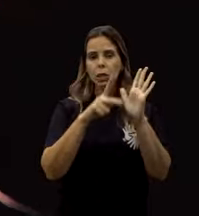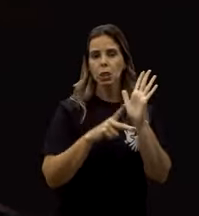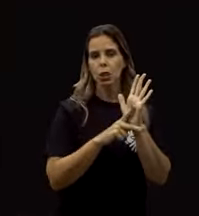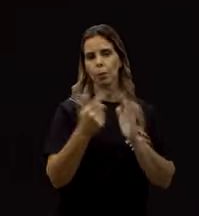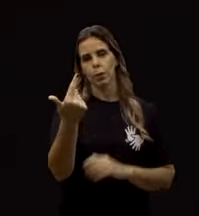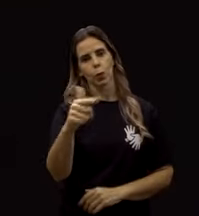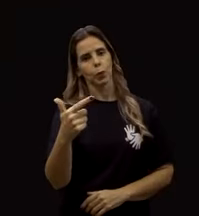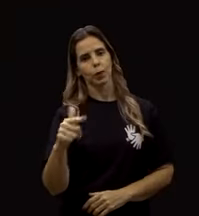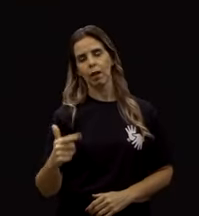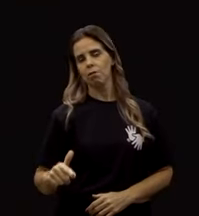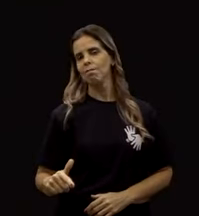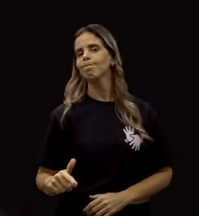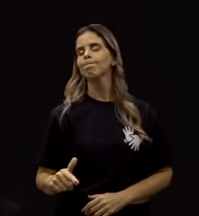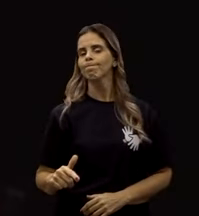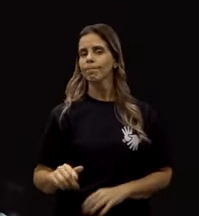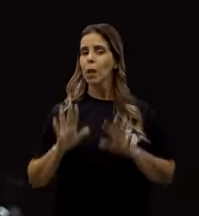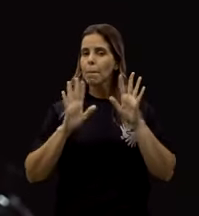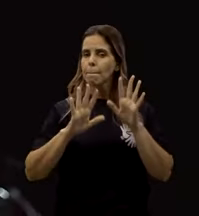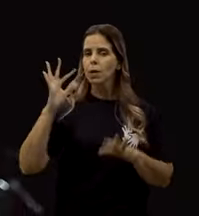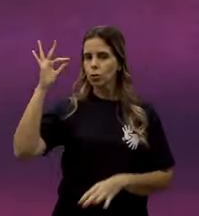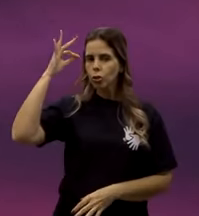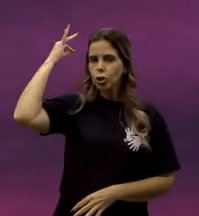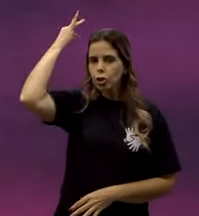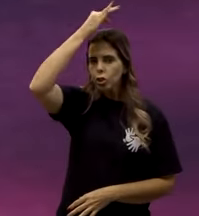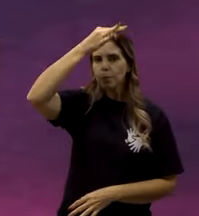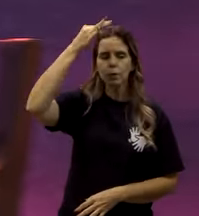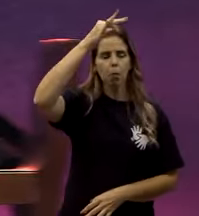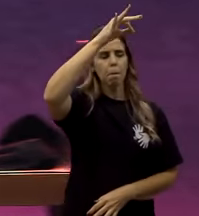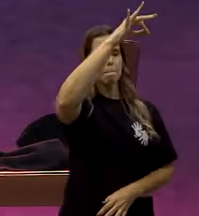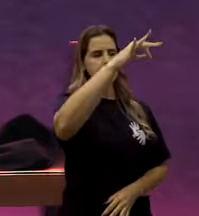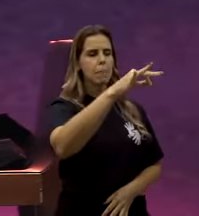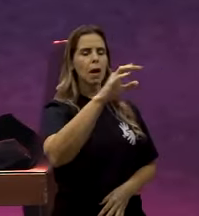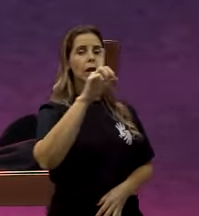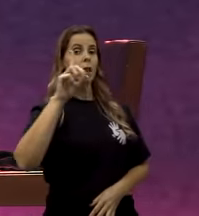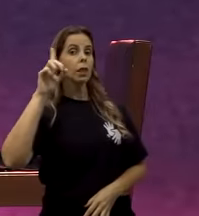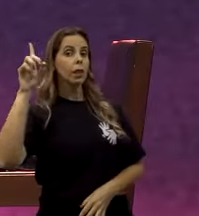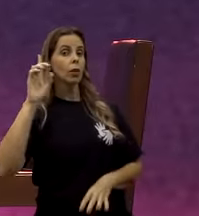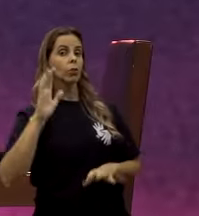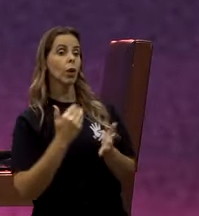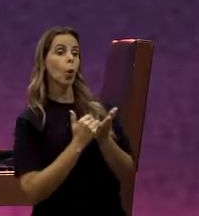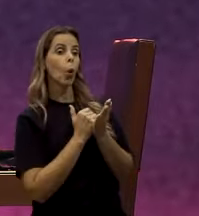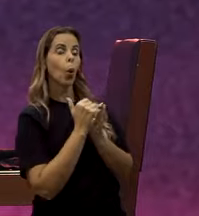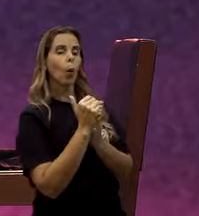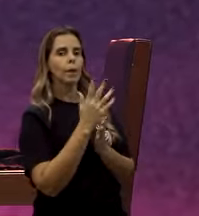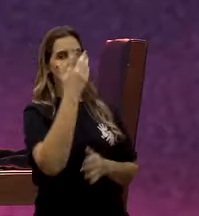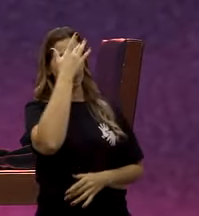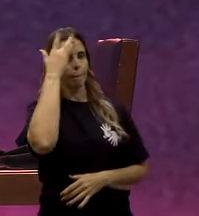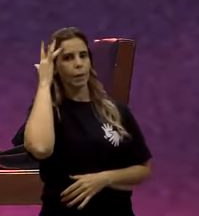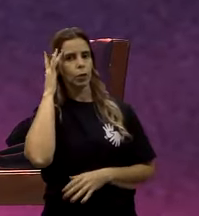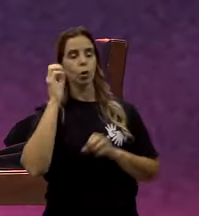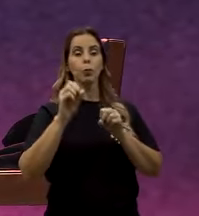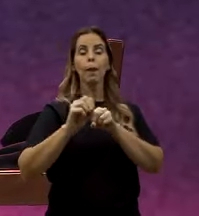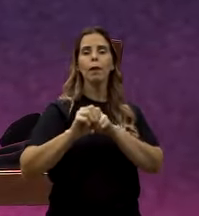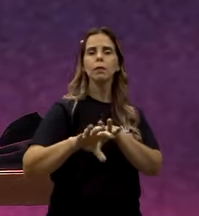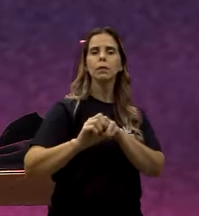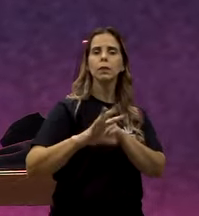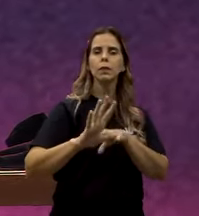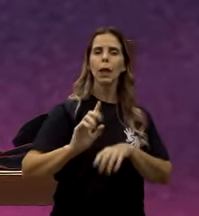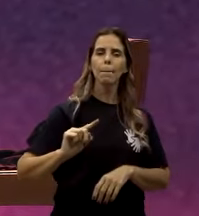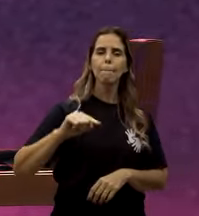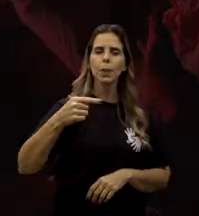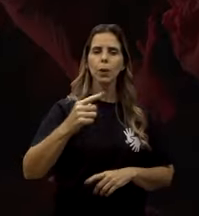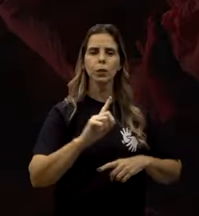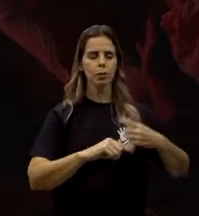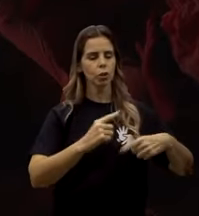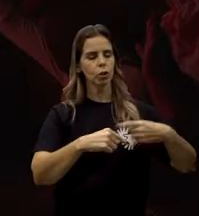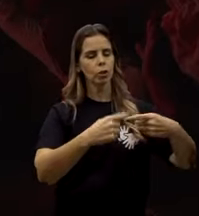espírito santo nos últimos dias eu vou profetizar aqui Deus vai começar a ativar homens e mulheres para ensinar a próxima geração Deus